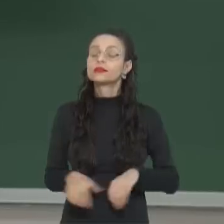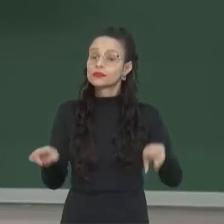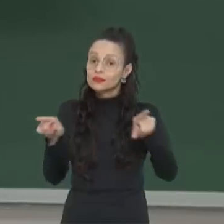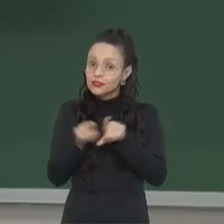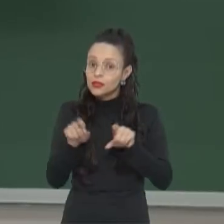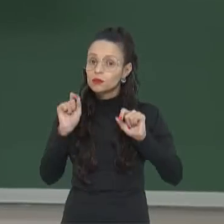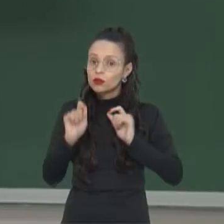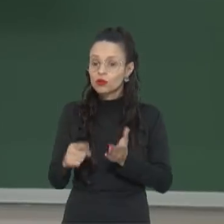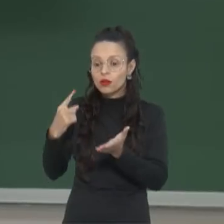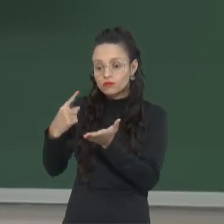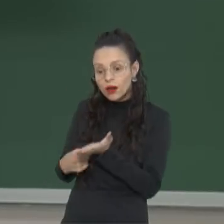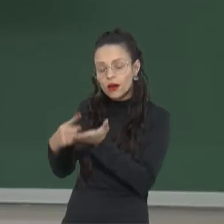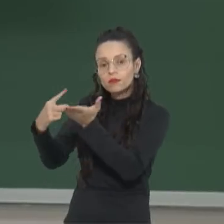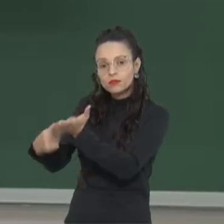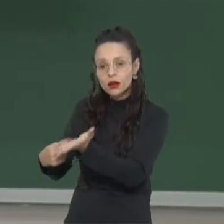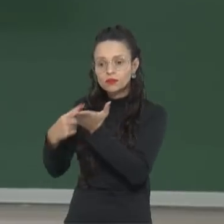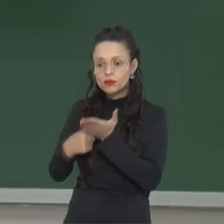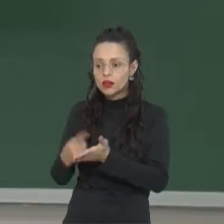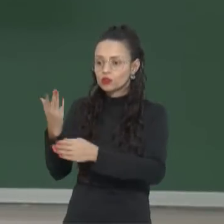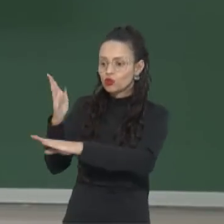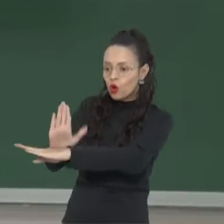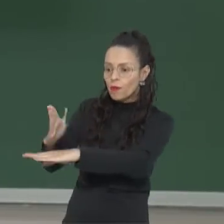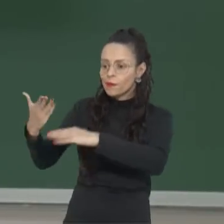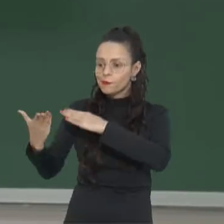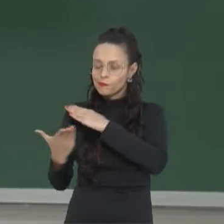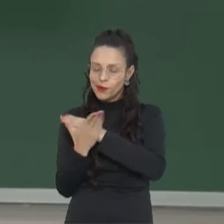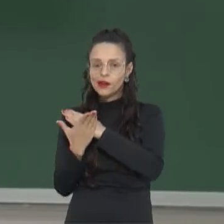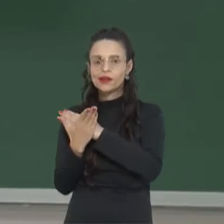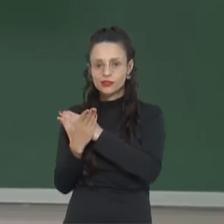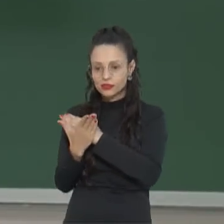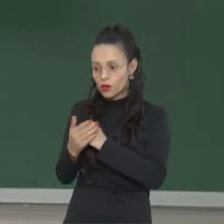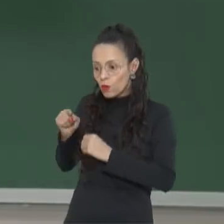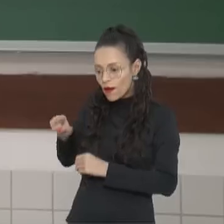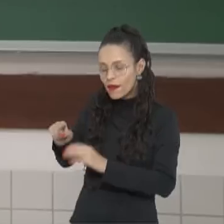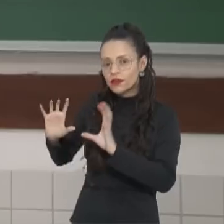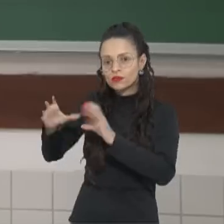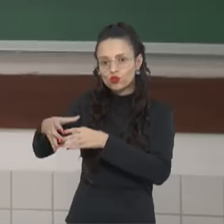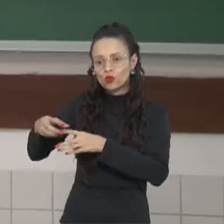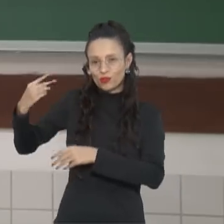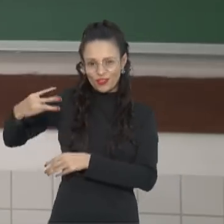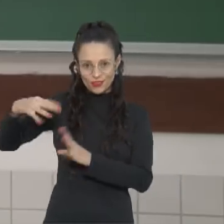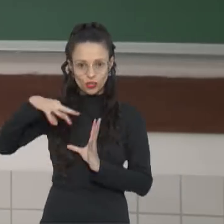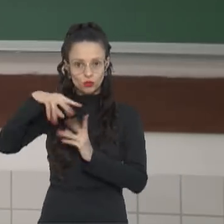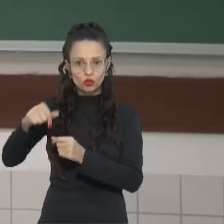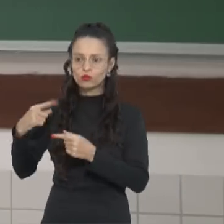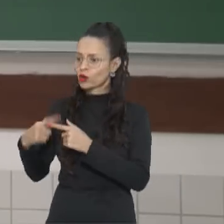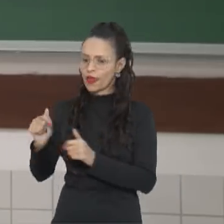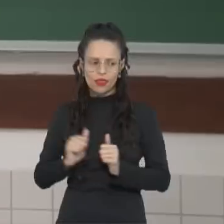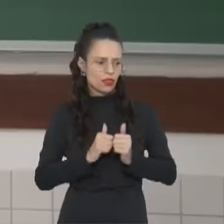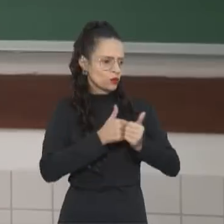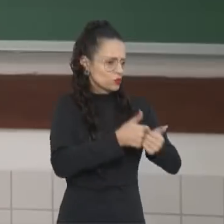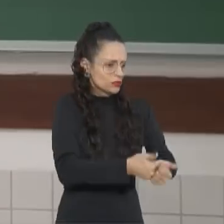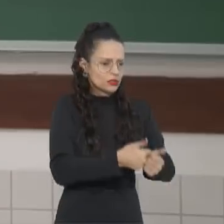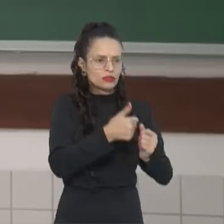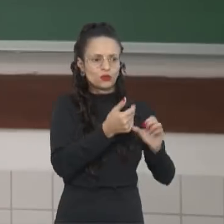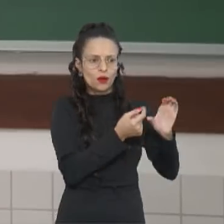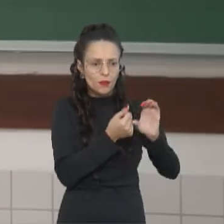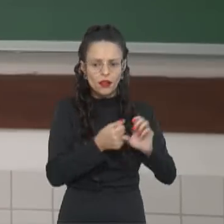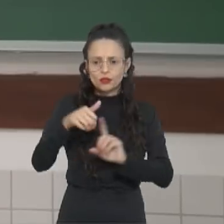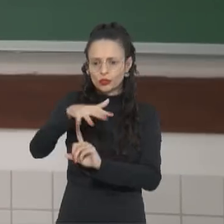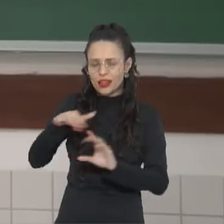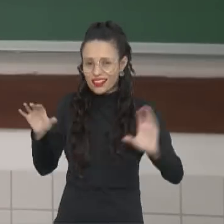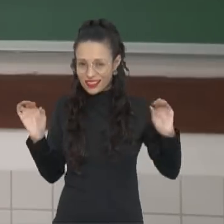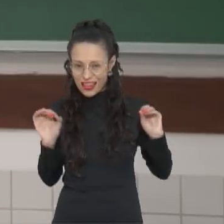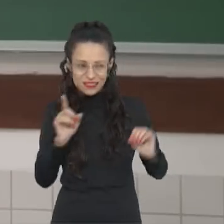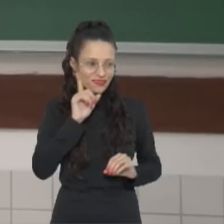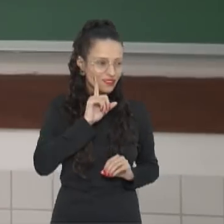a cooperação entre os países desse chamado terceiro mundo. Como não seguiriam nem União Soviética, nem Estados Unidos, então